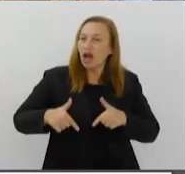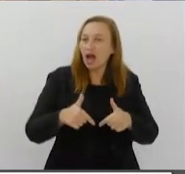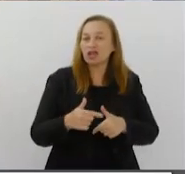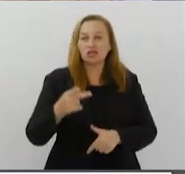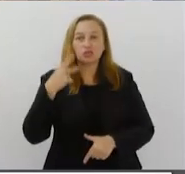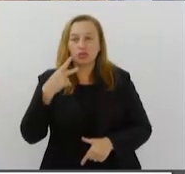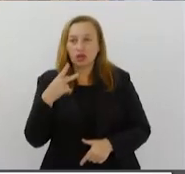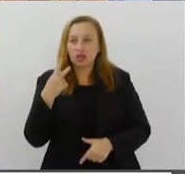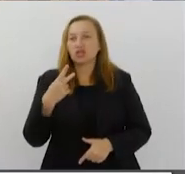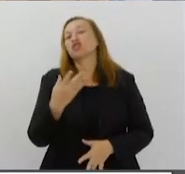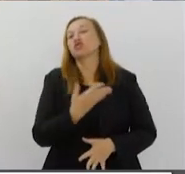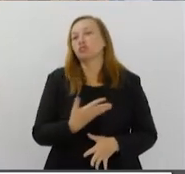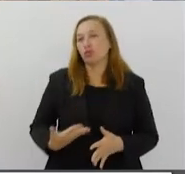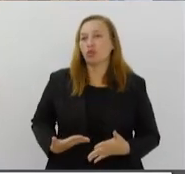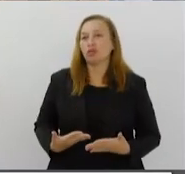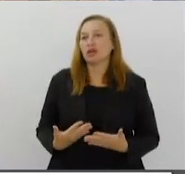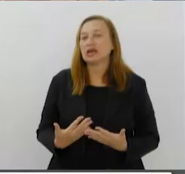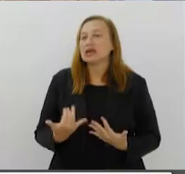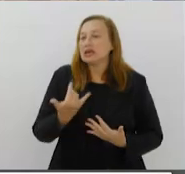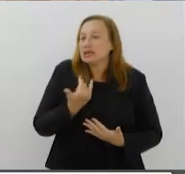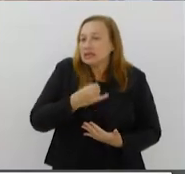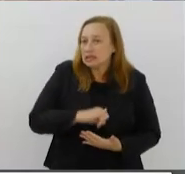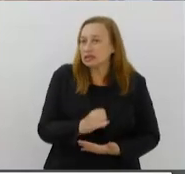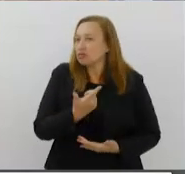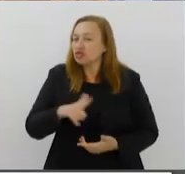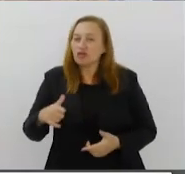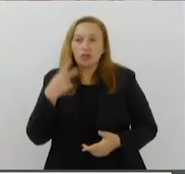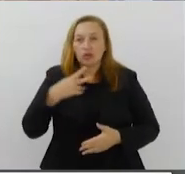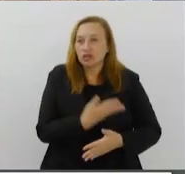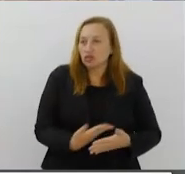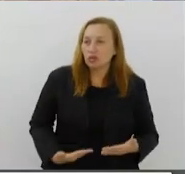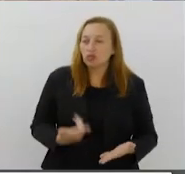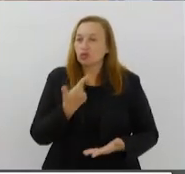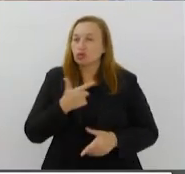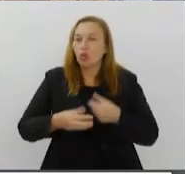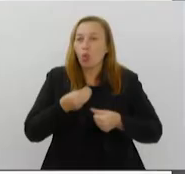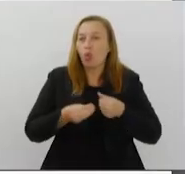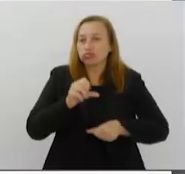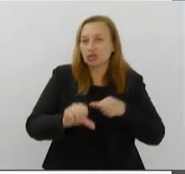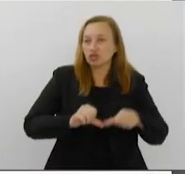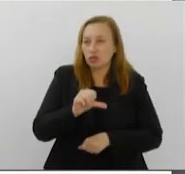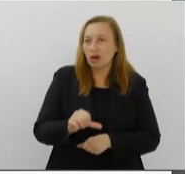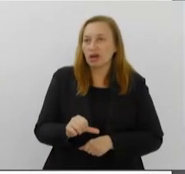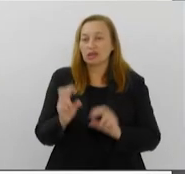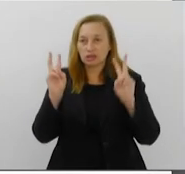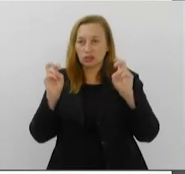políticas públicas, não seria possível a gente transformar essa situação.